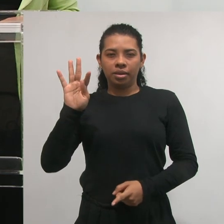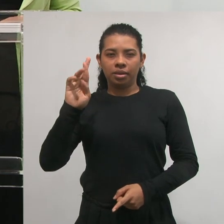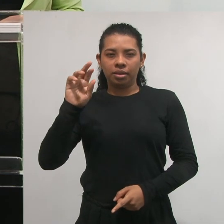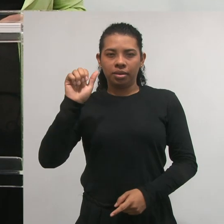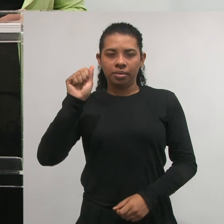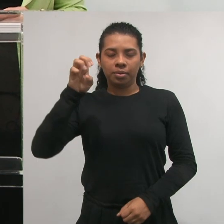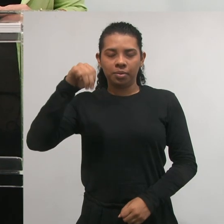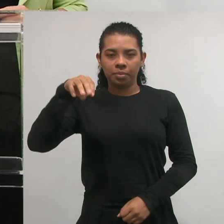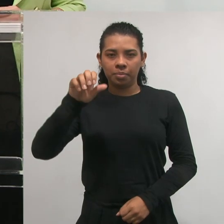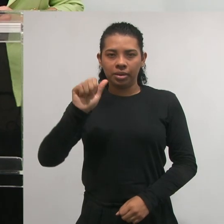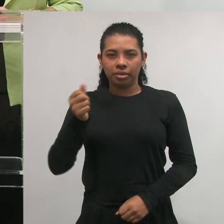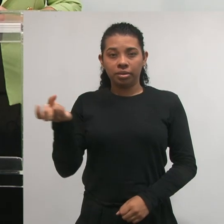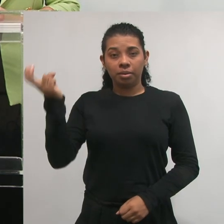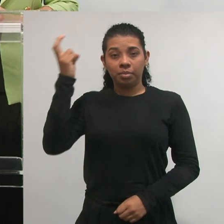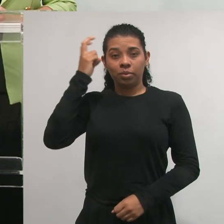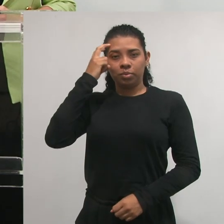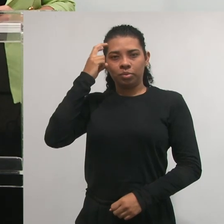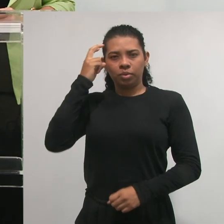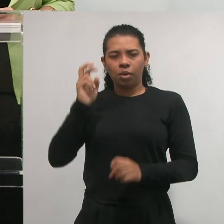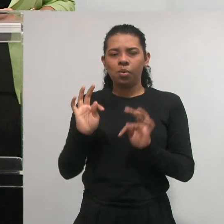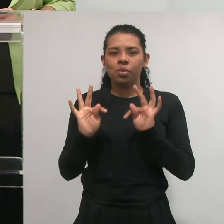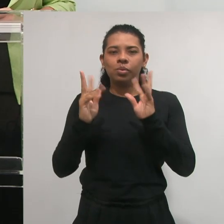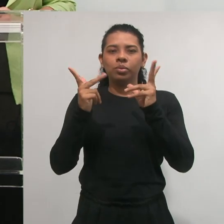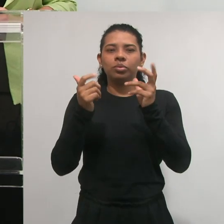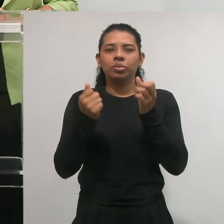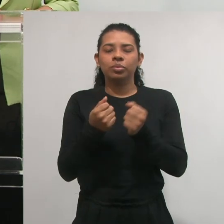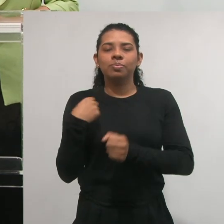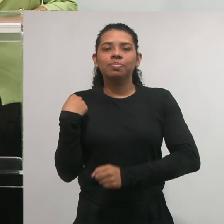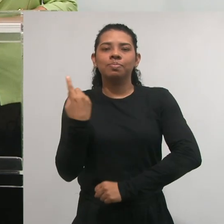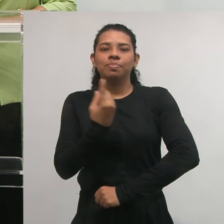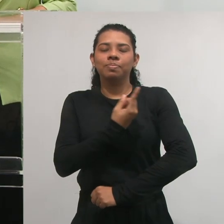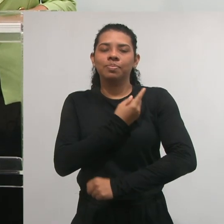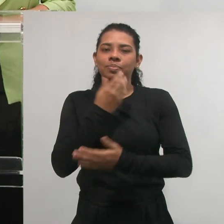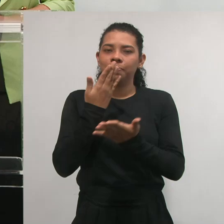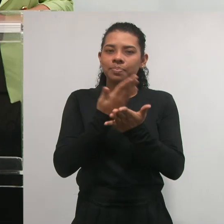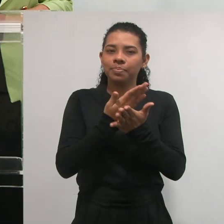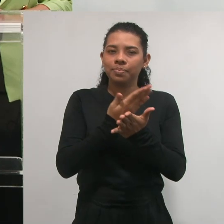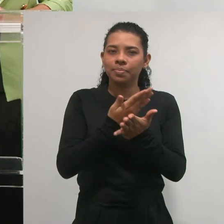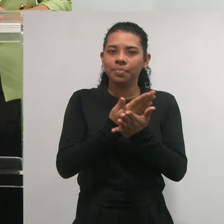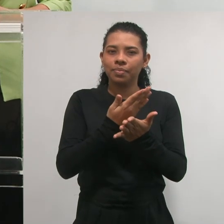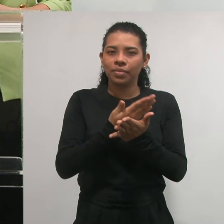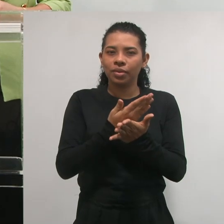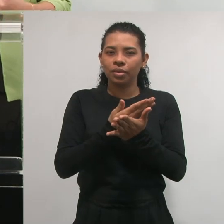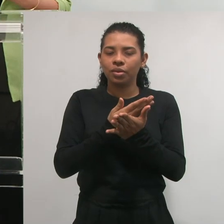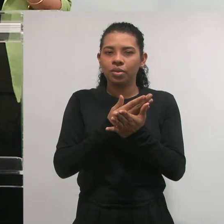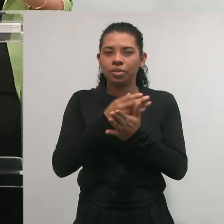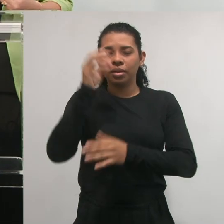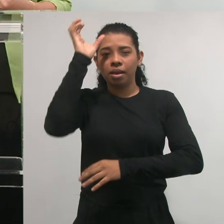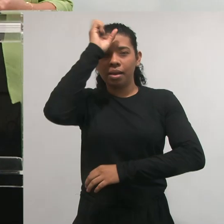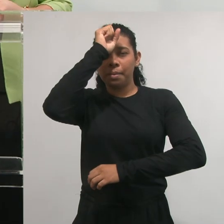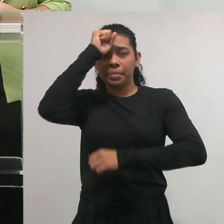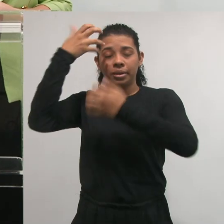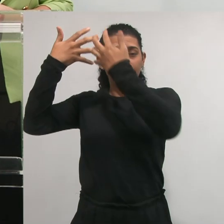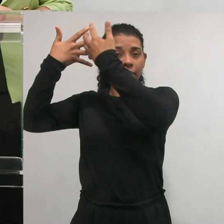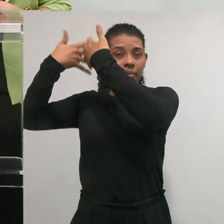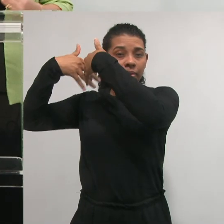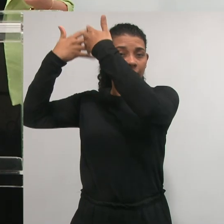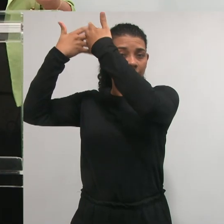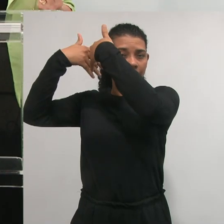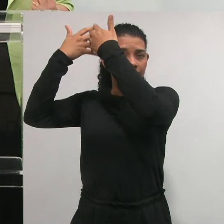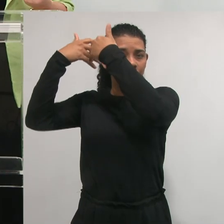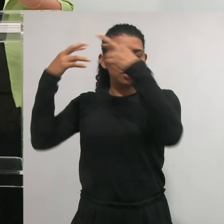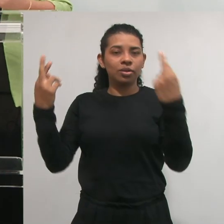conceito de diversidade, os elementos de diversidade que nós vamos discutir e como que a gente vai estar